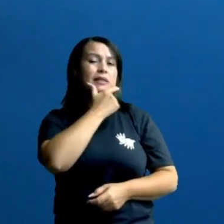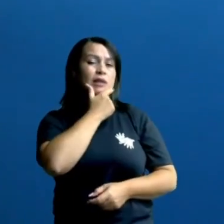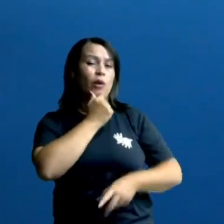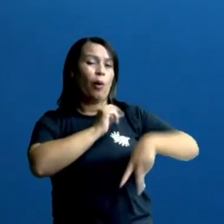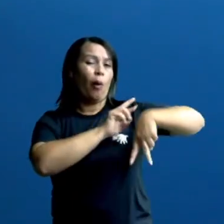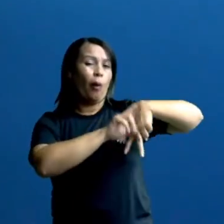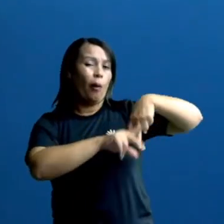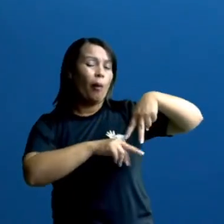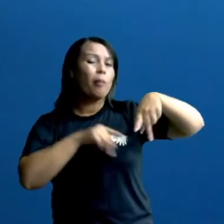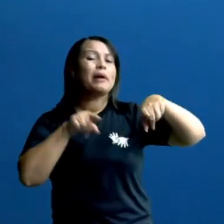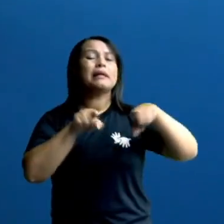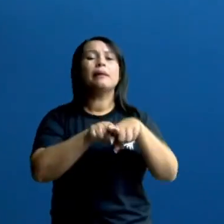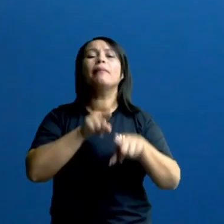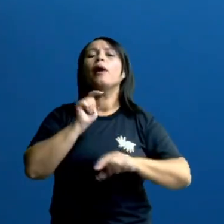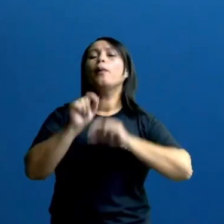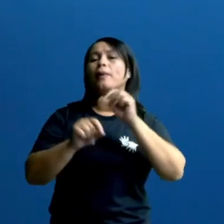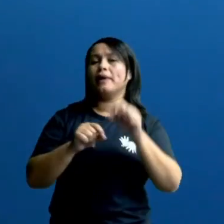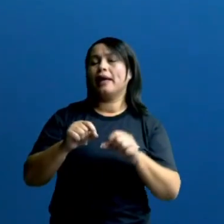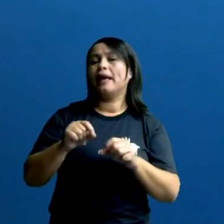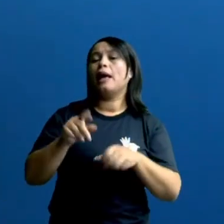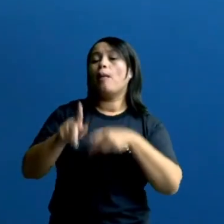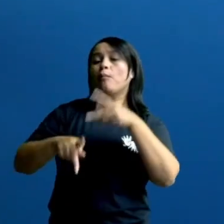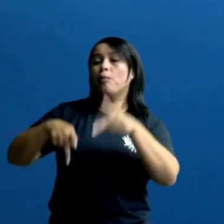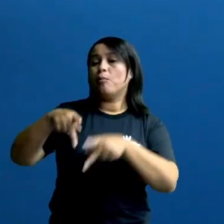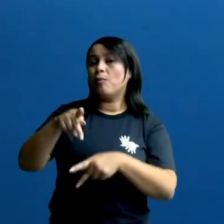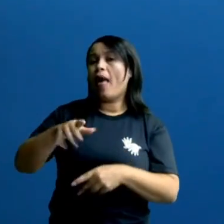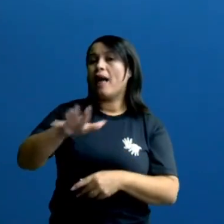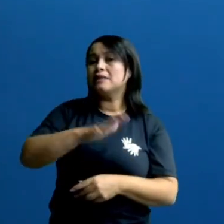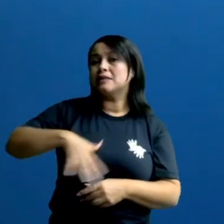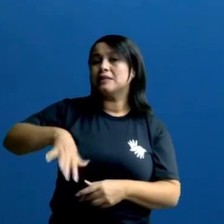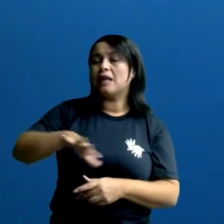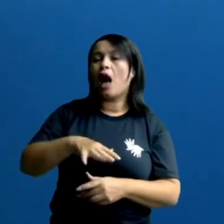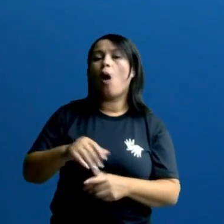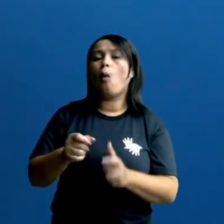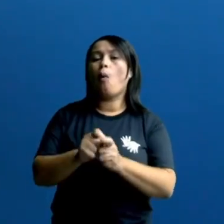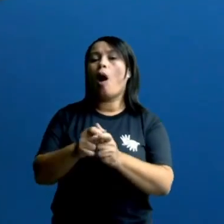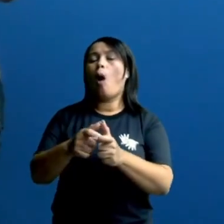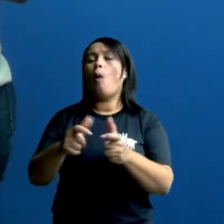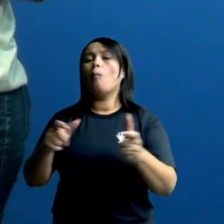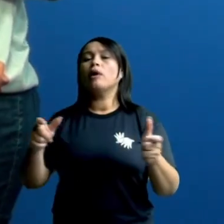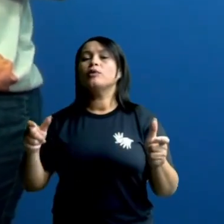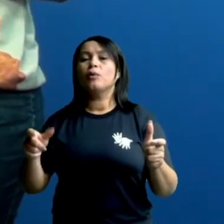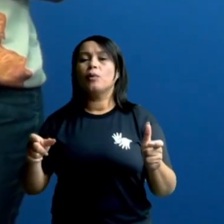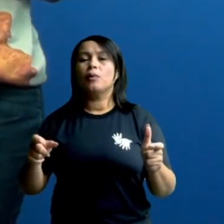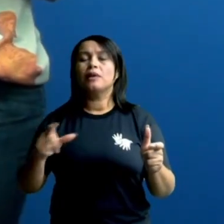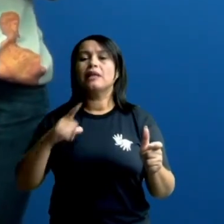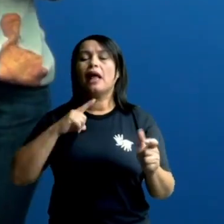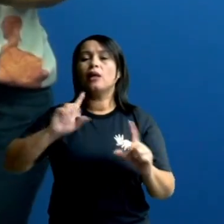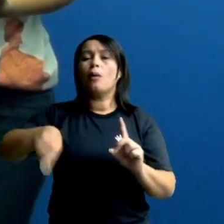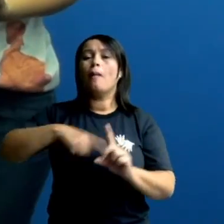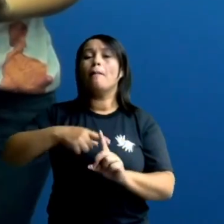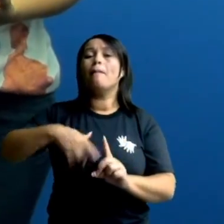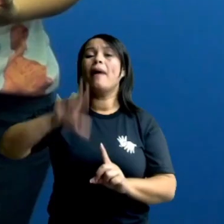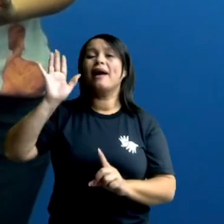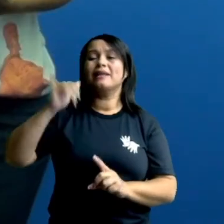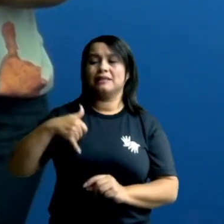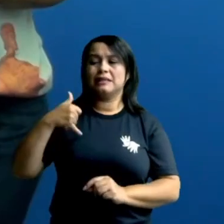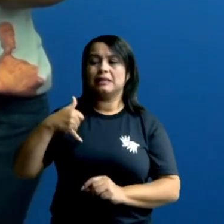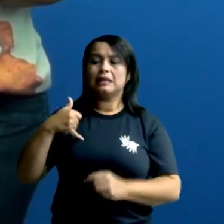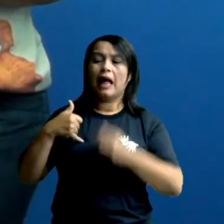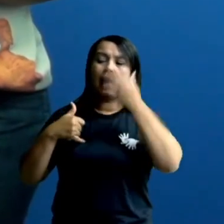feminino, e a minha população senil de mais idade, ela aumentou sensivelmente. Isso quer dizer que o quê? A qualidade de